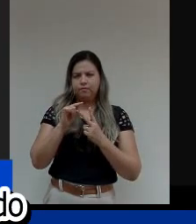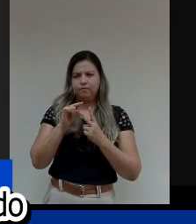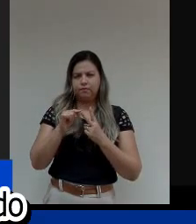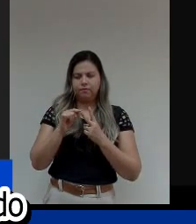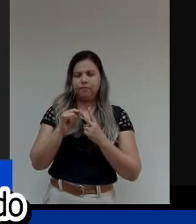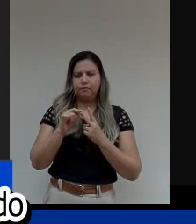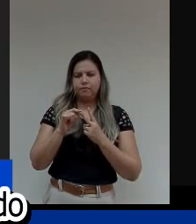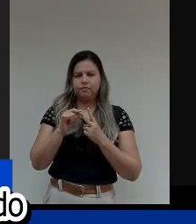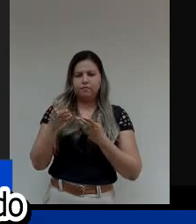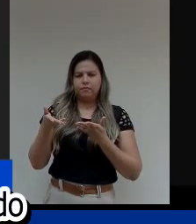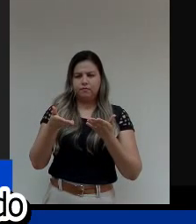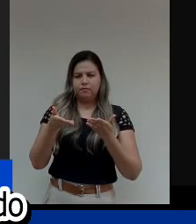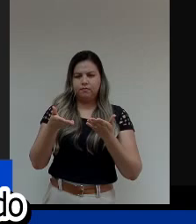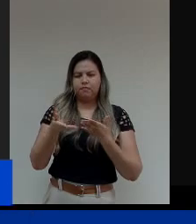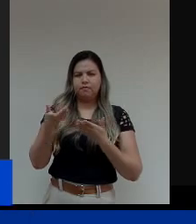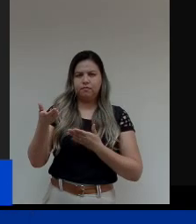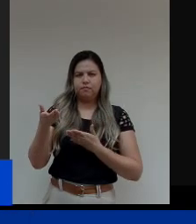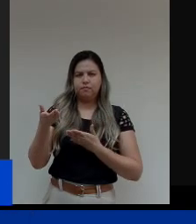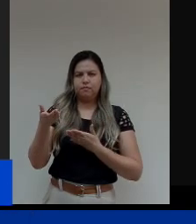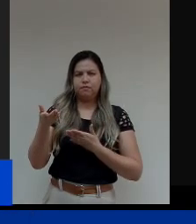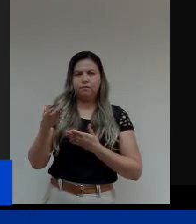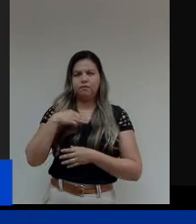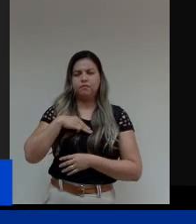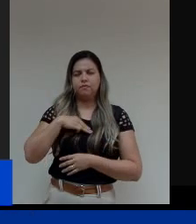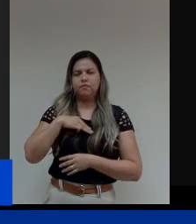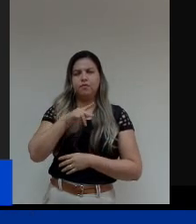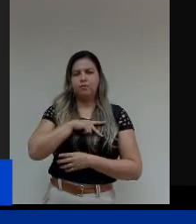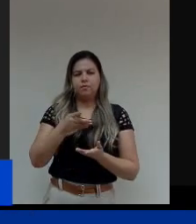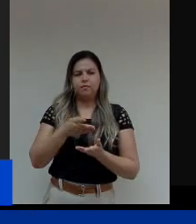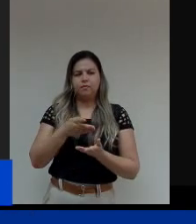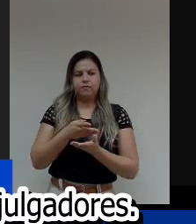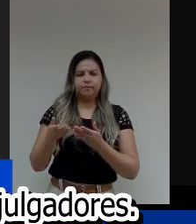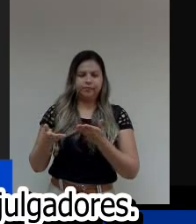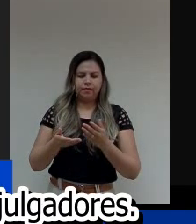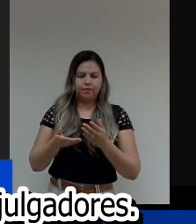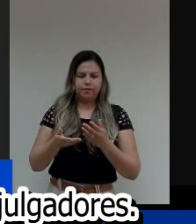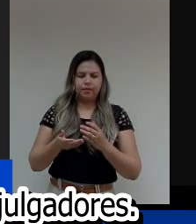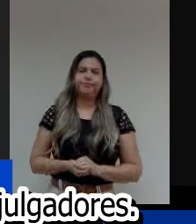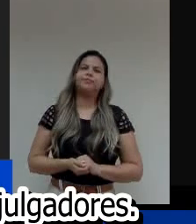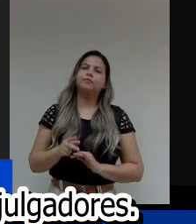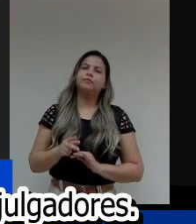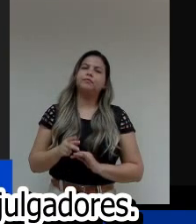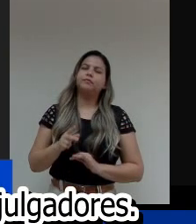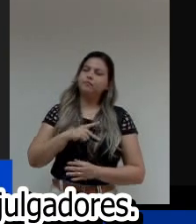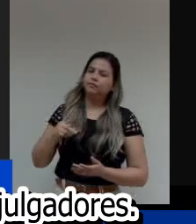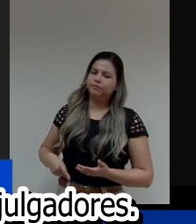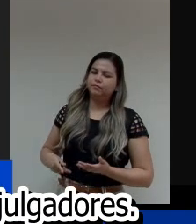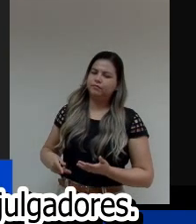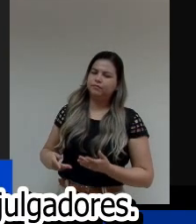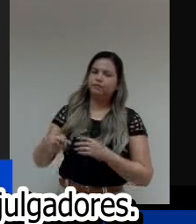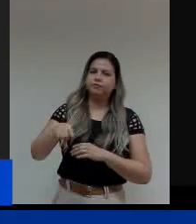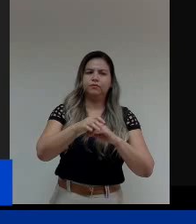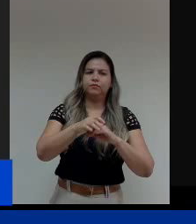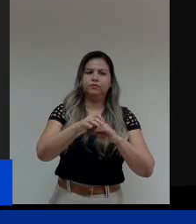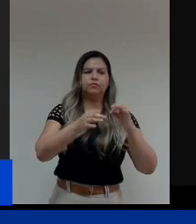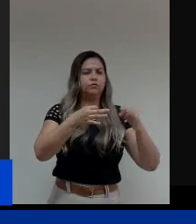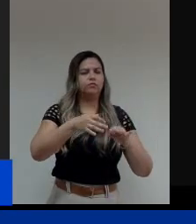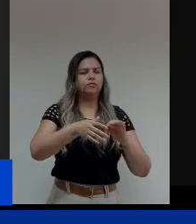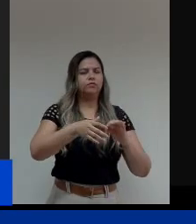Então, eu passo a palavra à representante do Ministério Público. Excelentíssimo senhor presidente, excelentíssimos